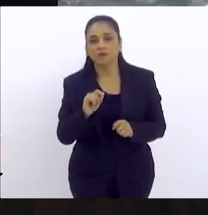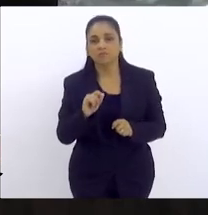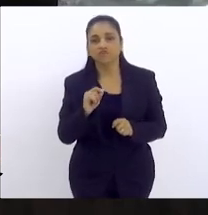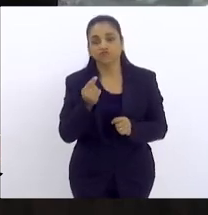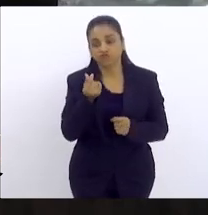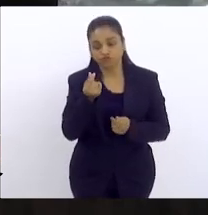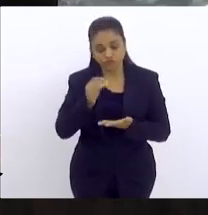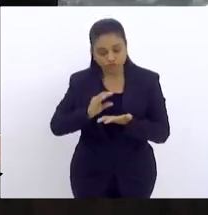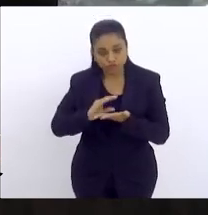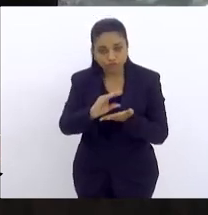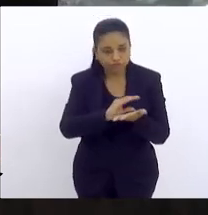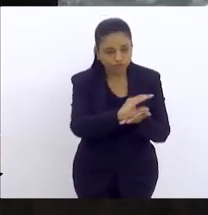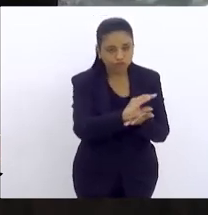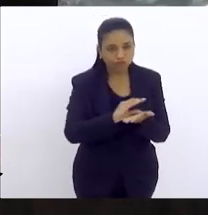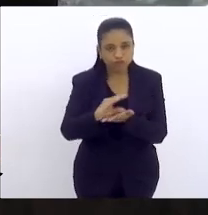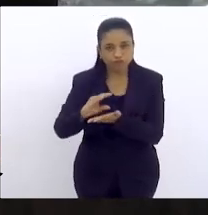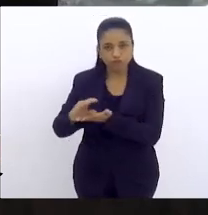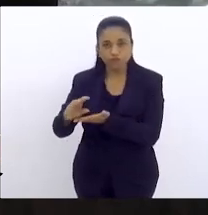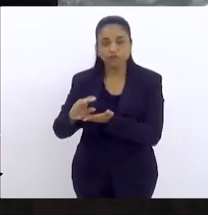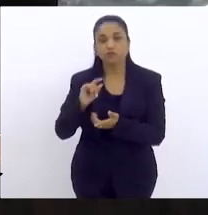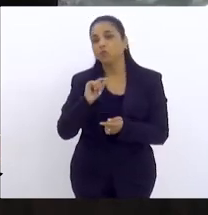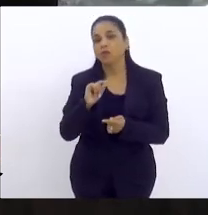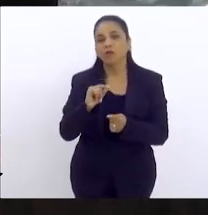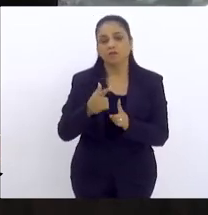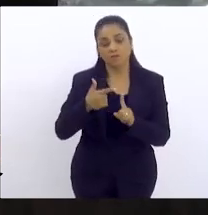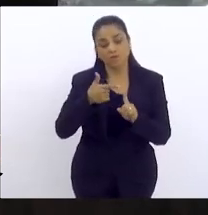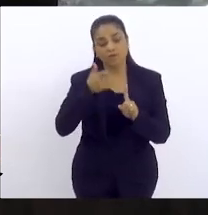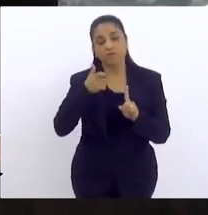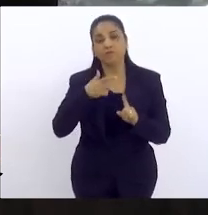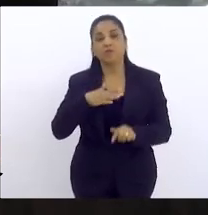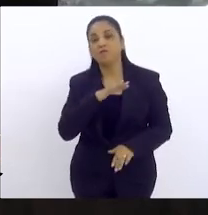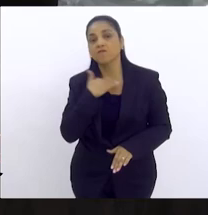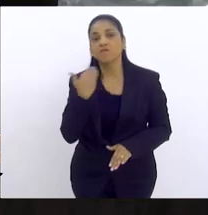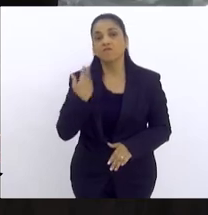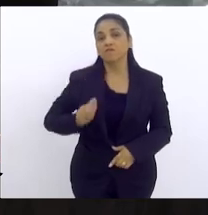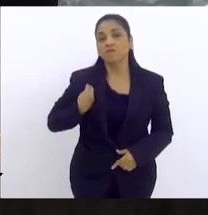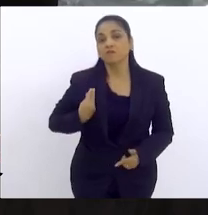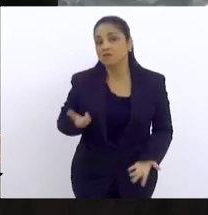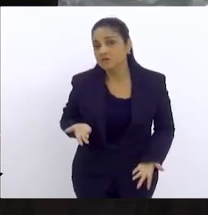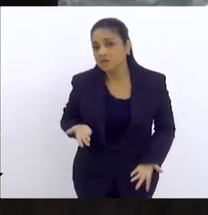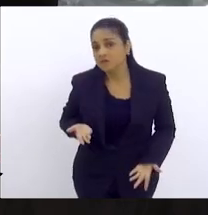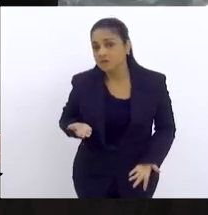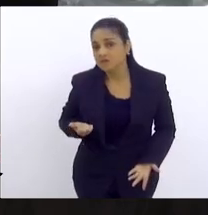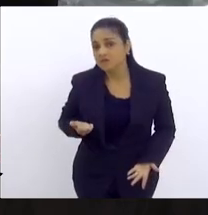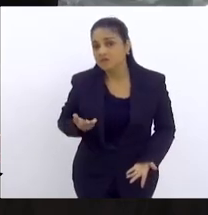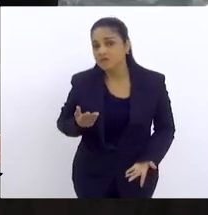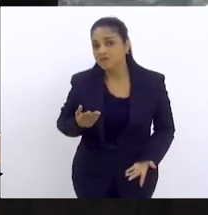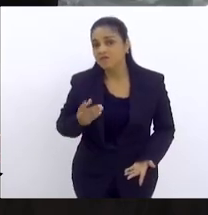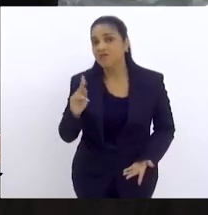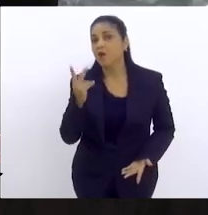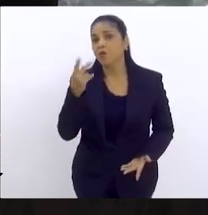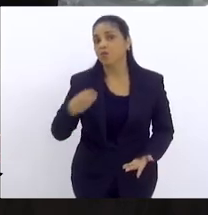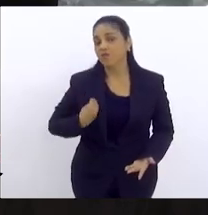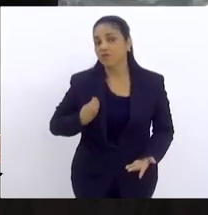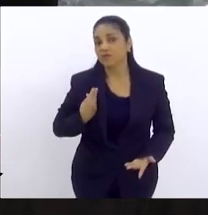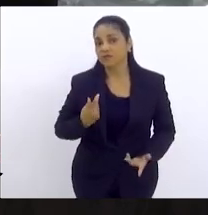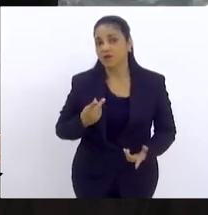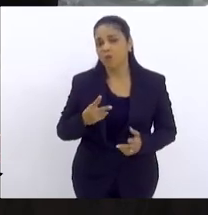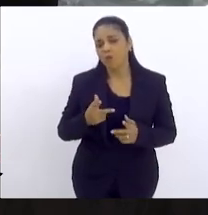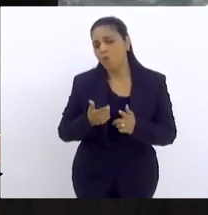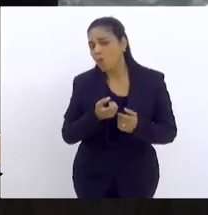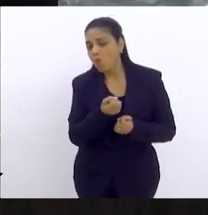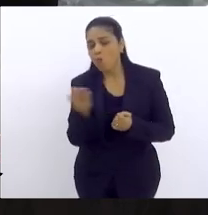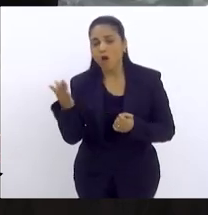um dinheirinho que Quanto vale uma vida quanto vale 20 que nós temos o colega sendo carregado nas costas